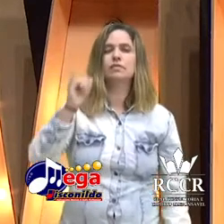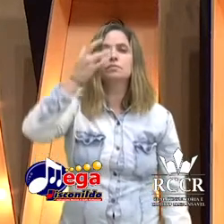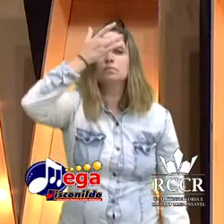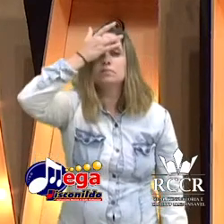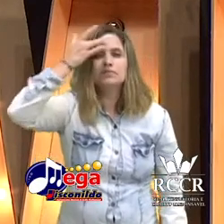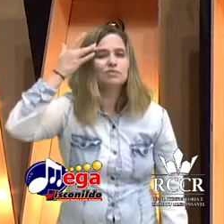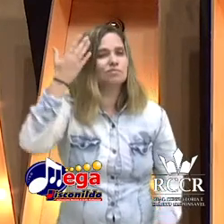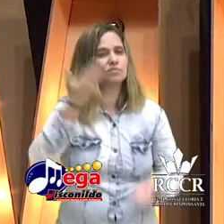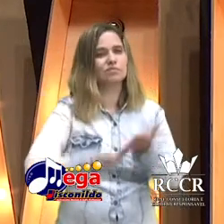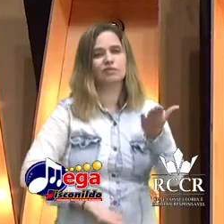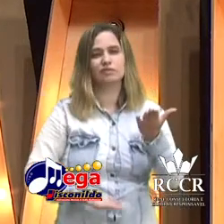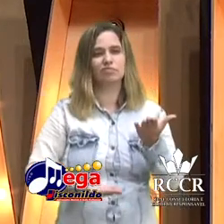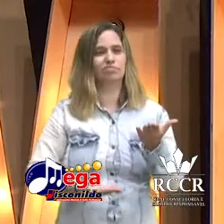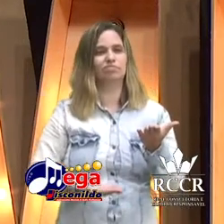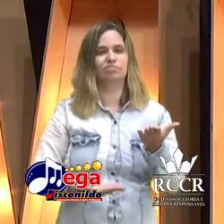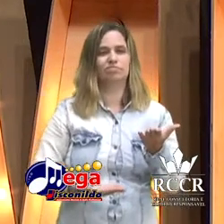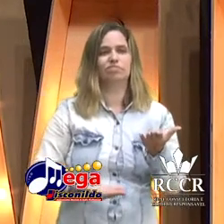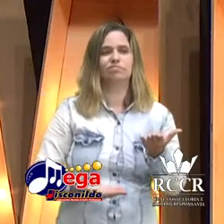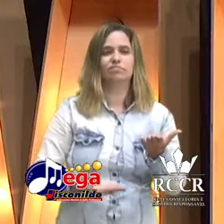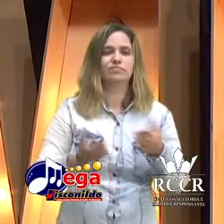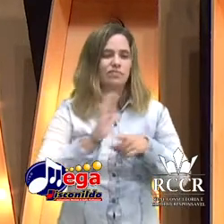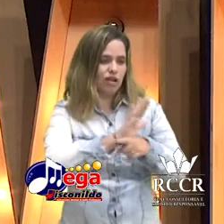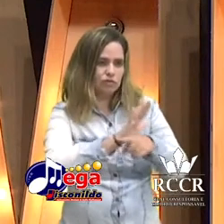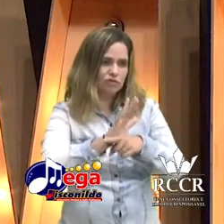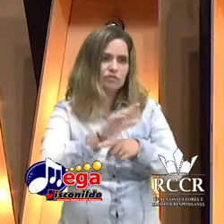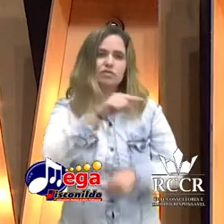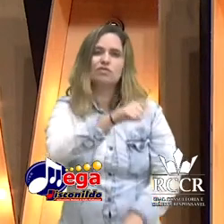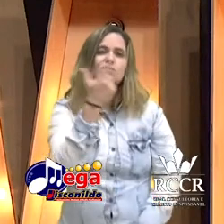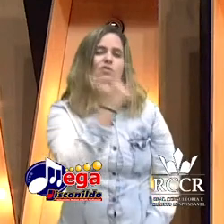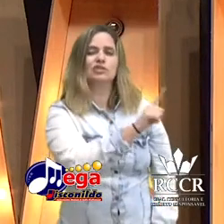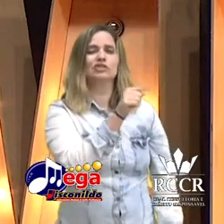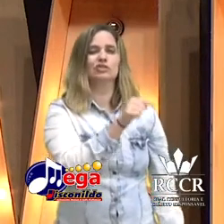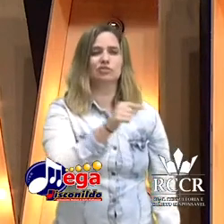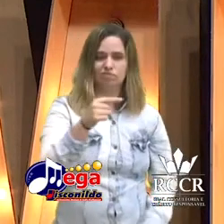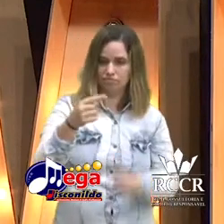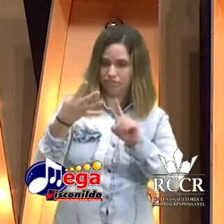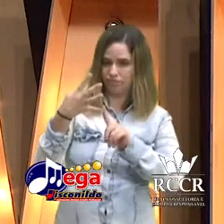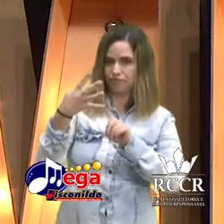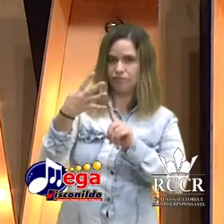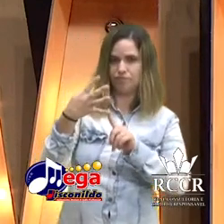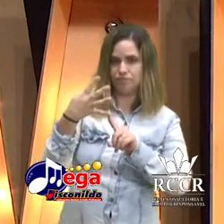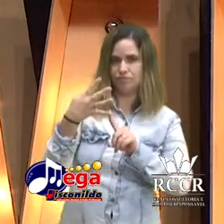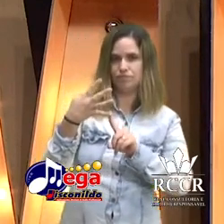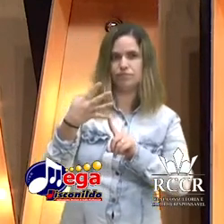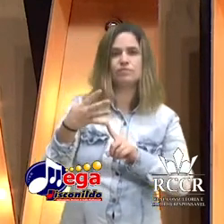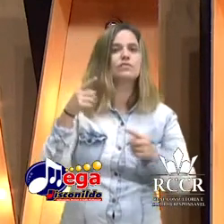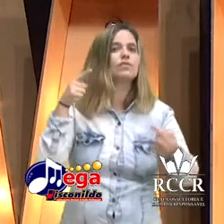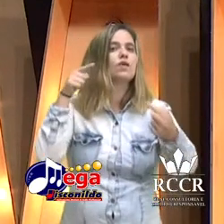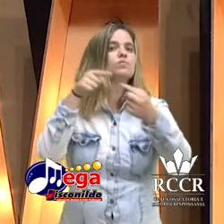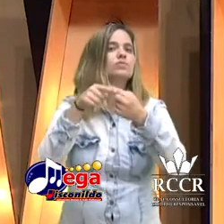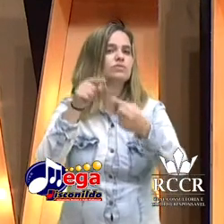entregue, para que ela se torne uma conquistadora. Em quarto lugar, o quarto alvo da família em tempos